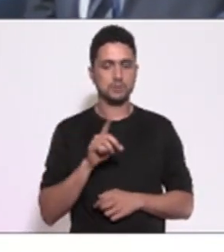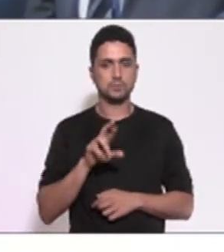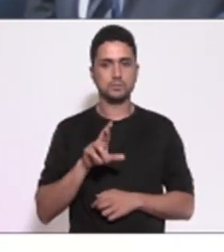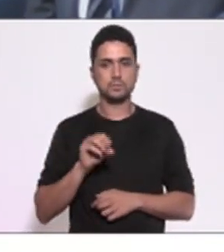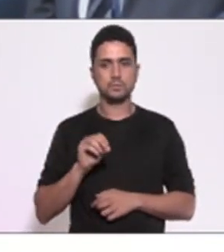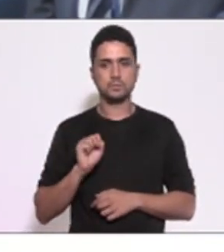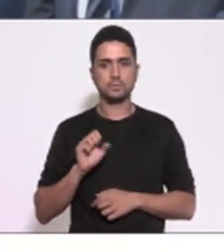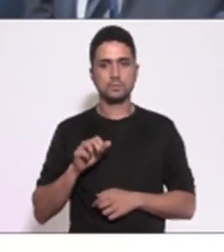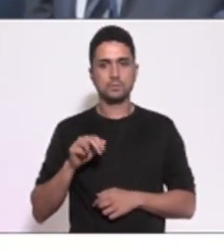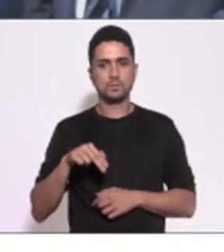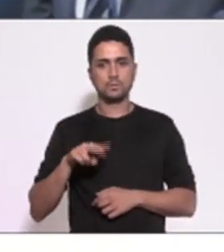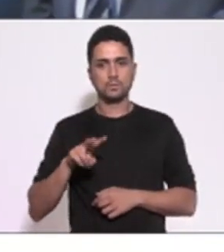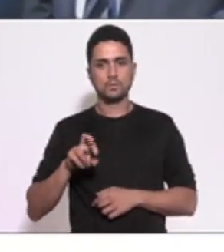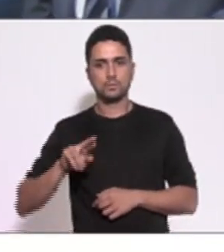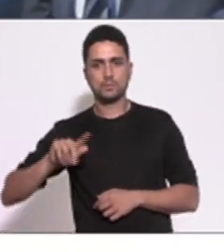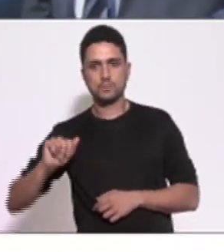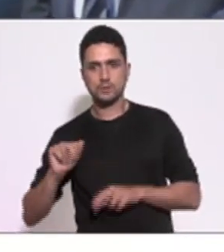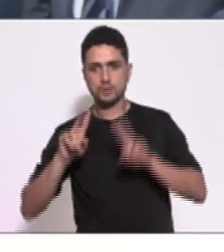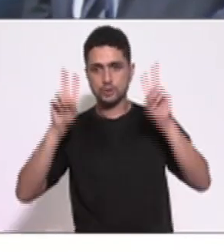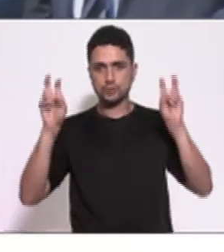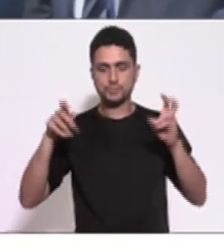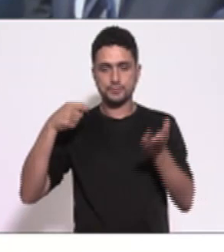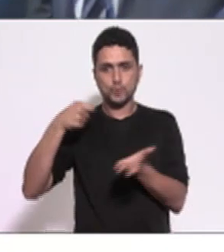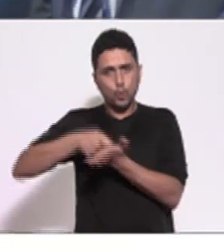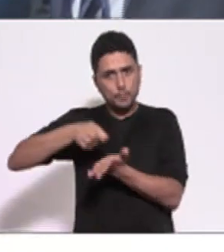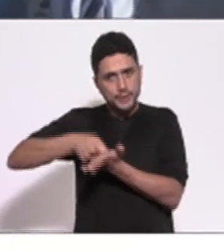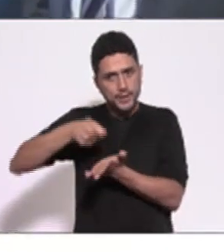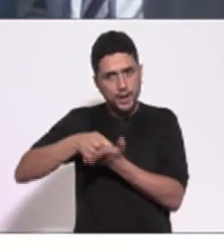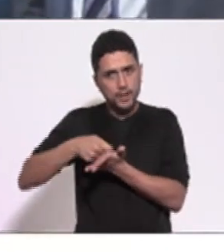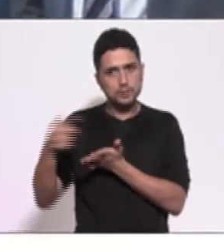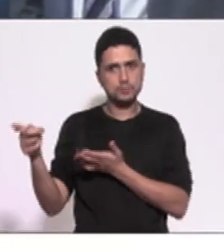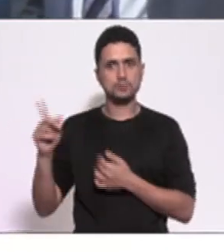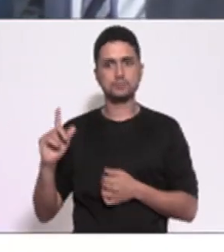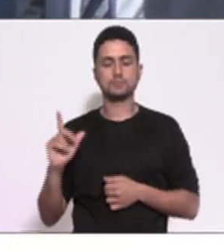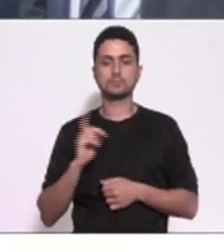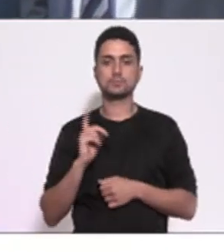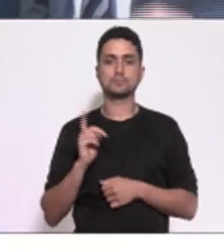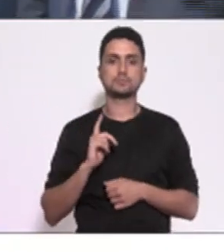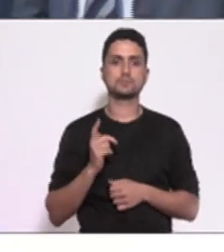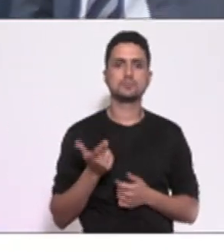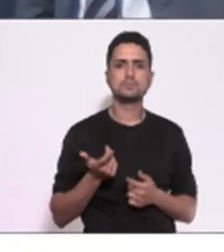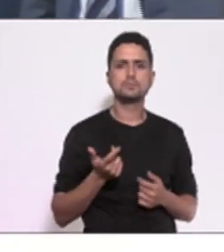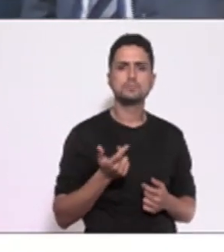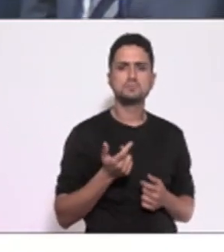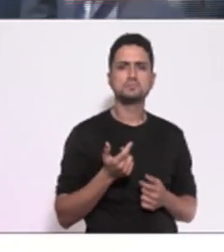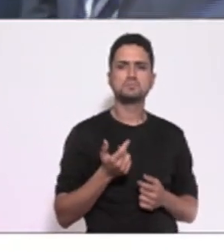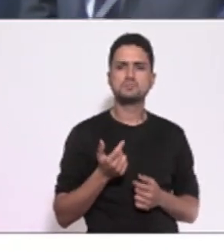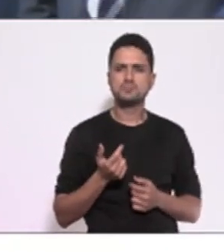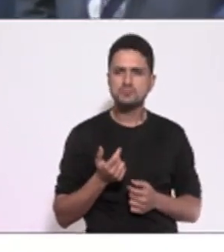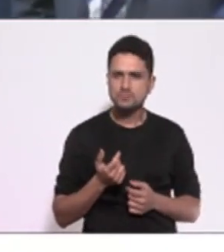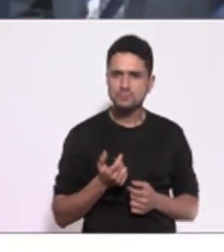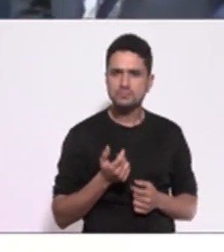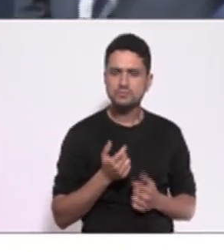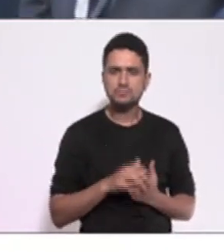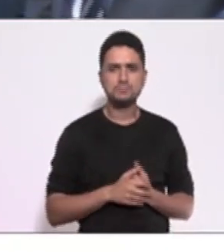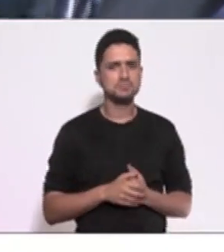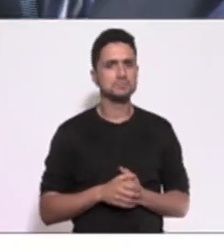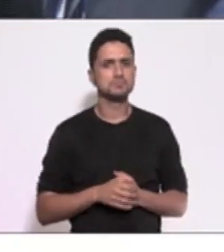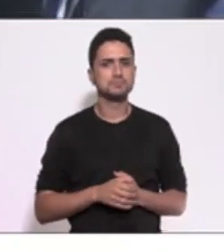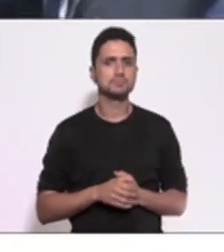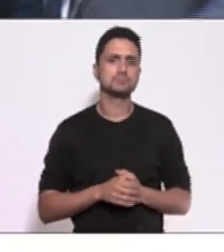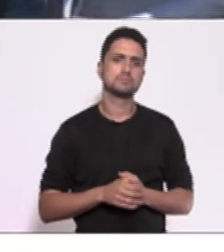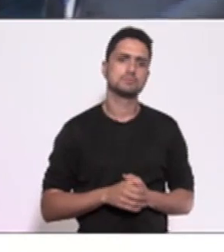Reis, dispõe sobre a obrigatoriedade da disponibilização de álcool gel em estações de metrô, trem e terminais rodoviários no âmbito do Estado do Rio de